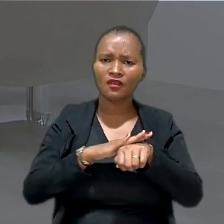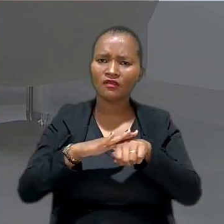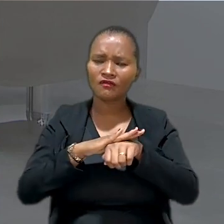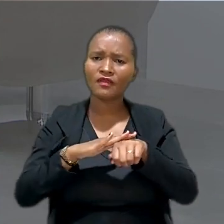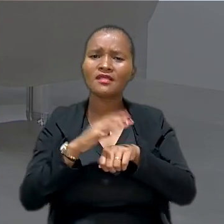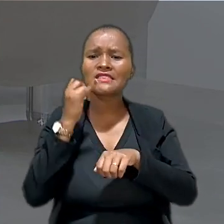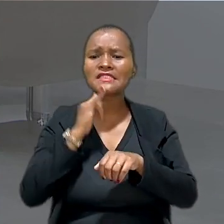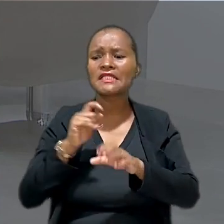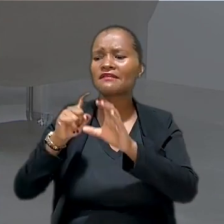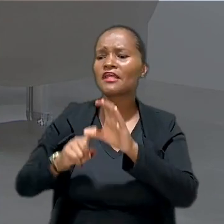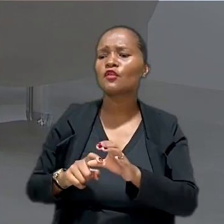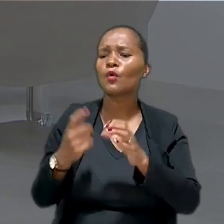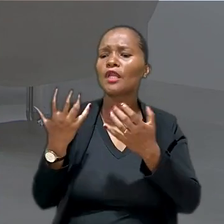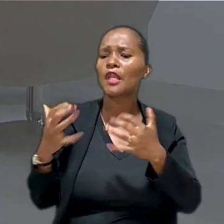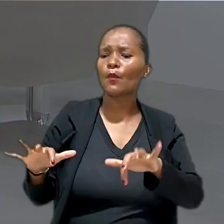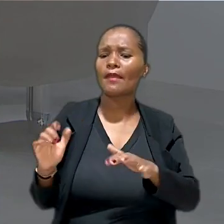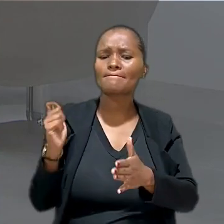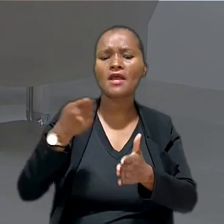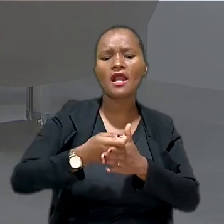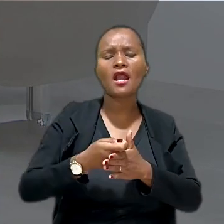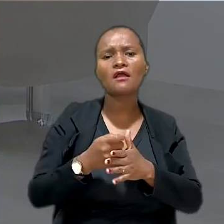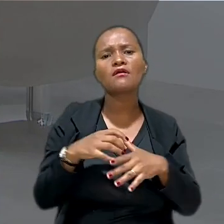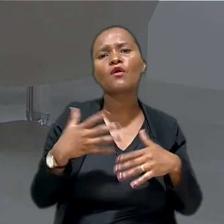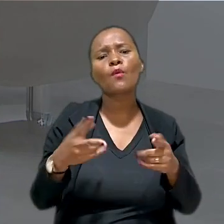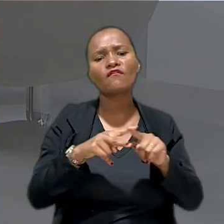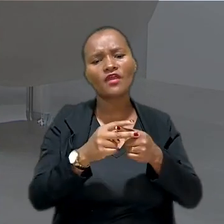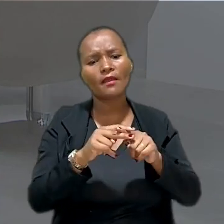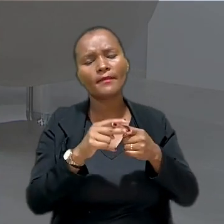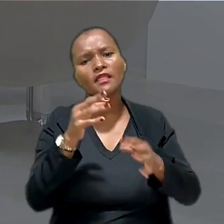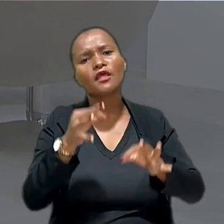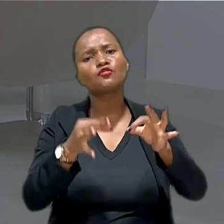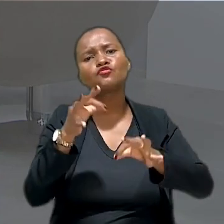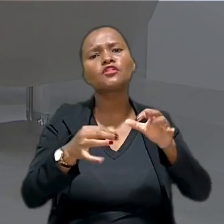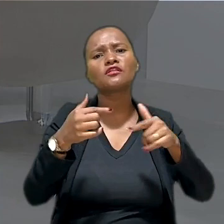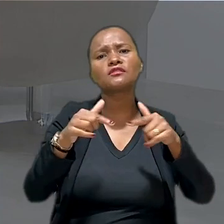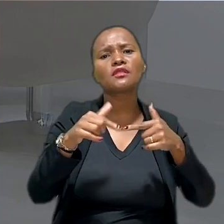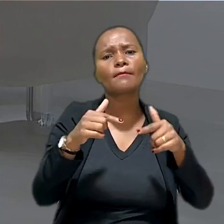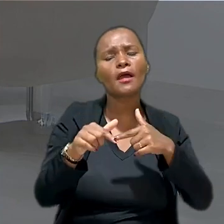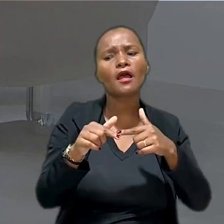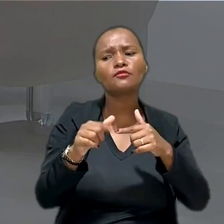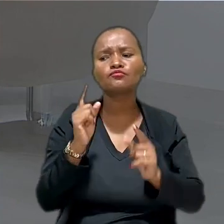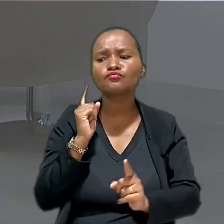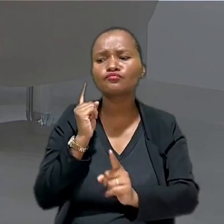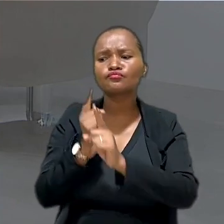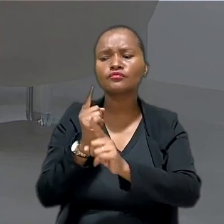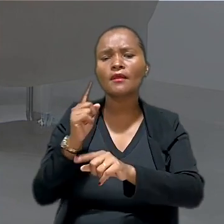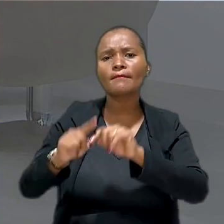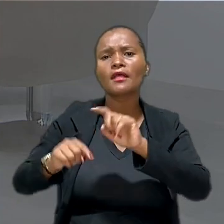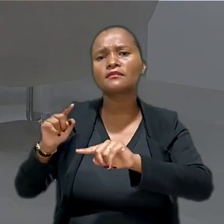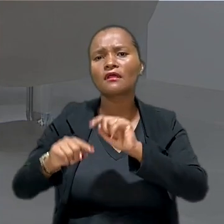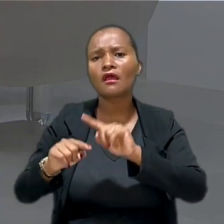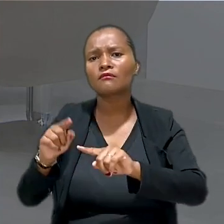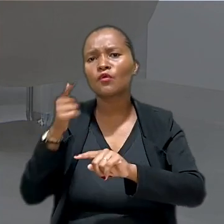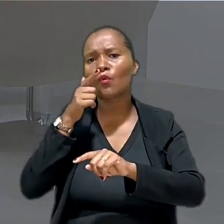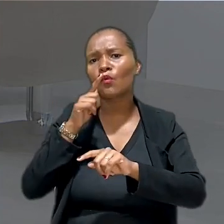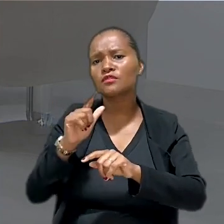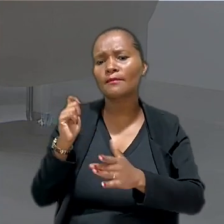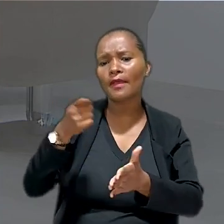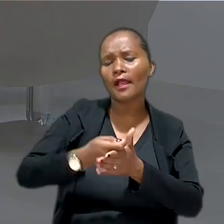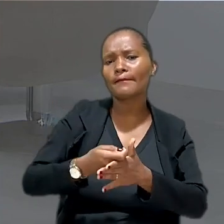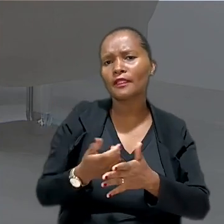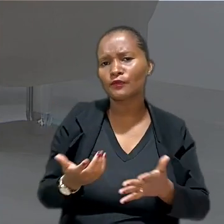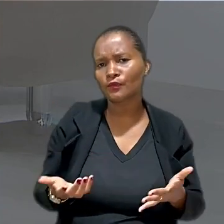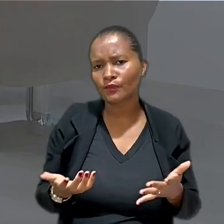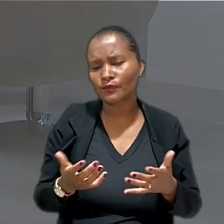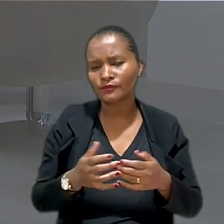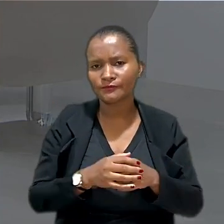que não têm a intenção de pagar, com quais instrumentos a Justiça do Trabalho conta para localizar esses bens e assim garantir a execução desses